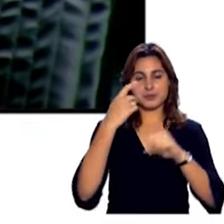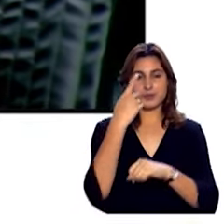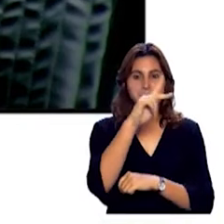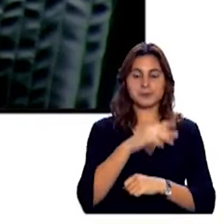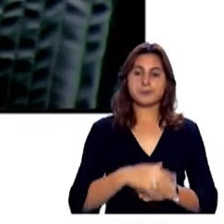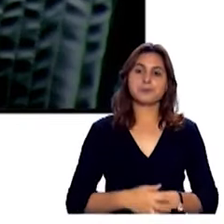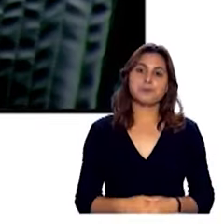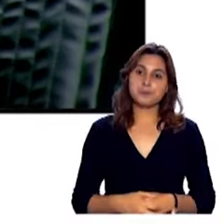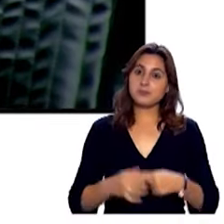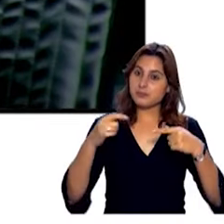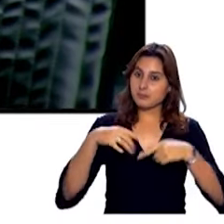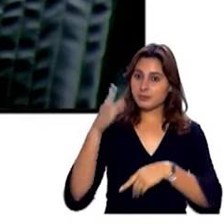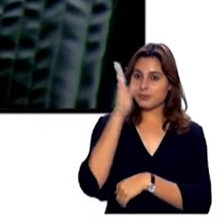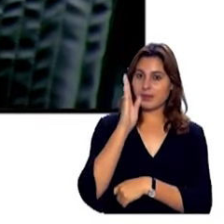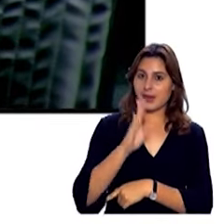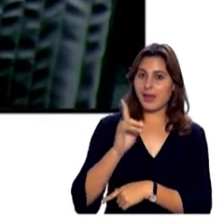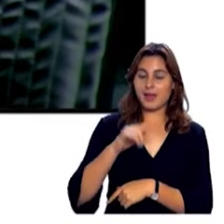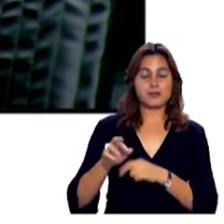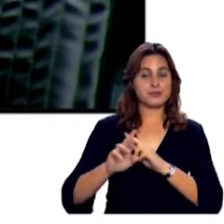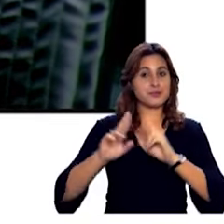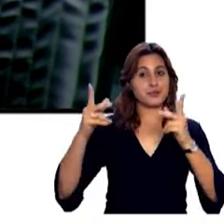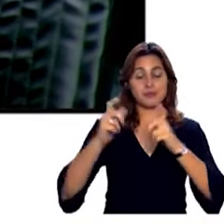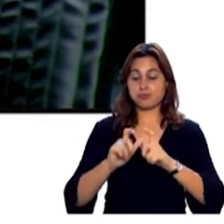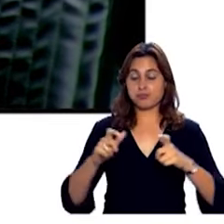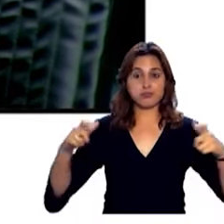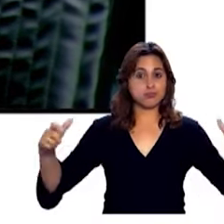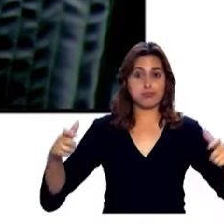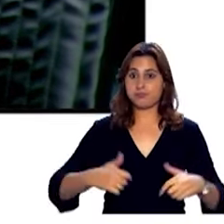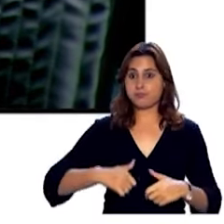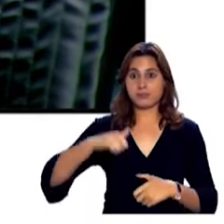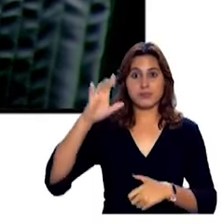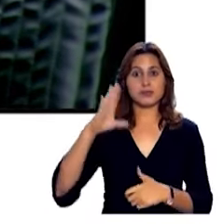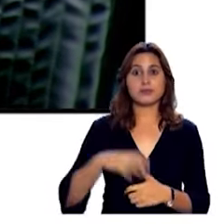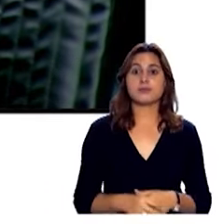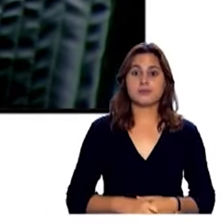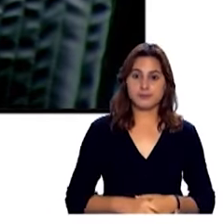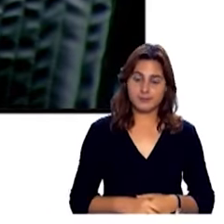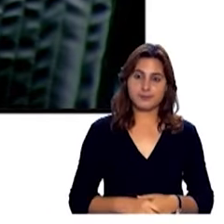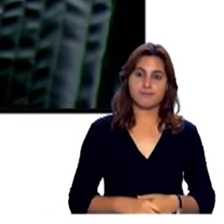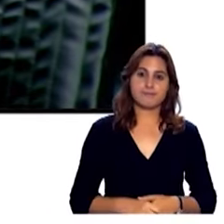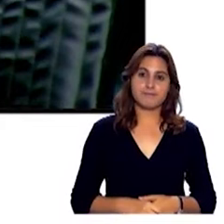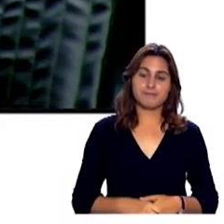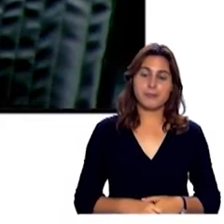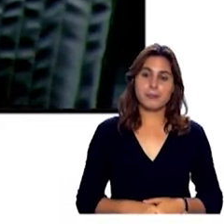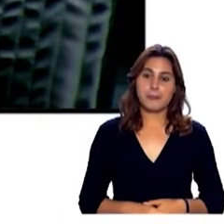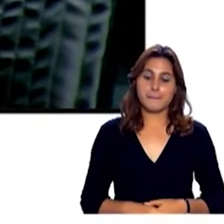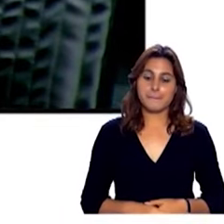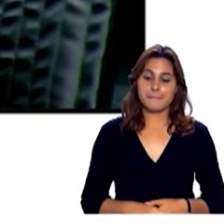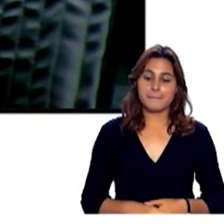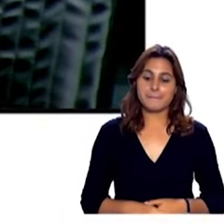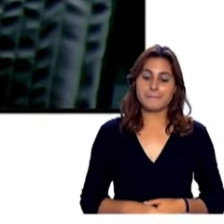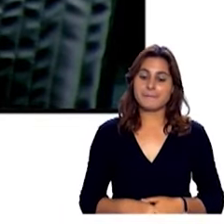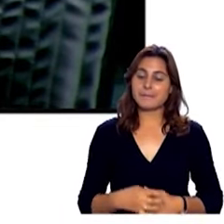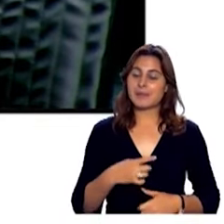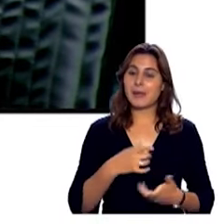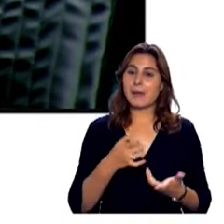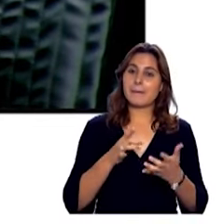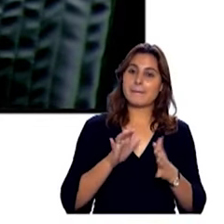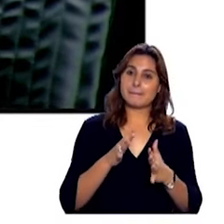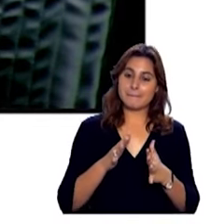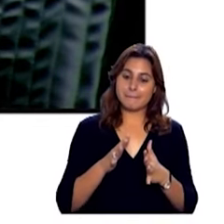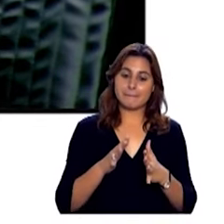brasileiro a gente teria alguma coisa como hum não faço nem ideia mas sem dúvida nenhuma haveria uma proporção